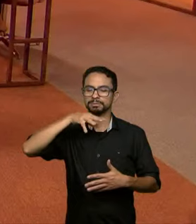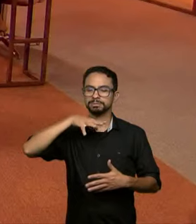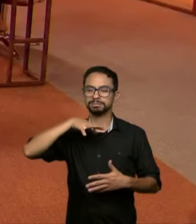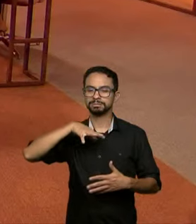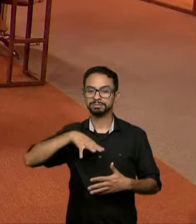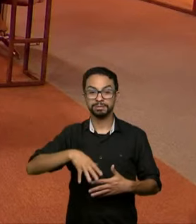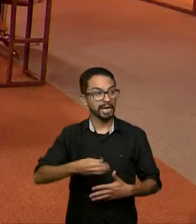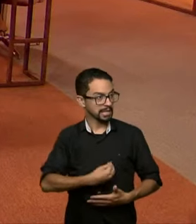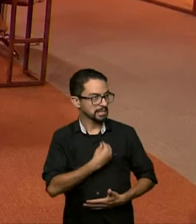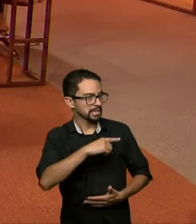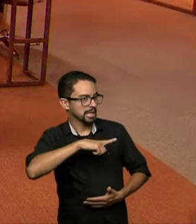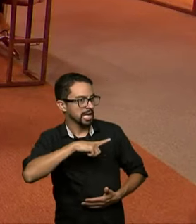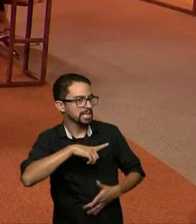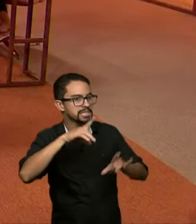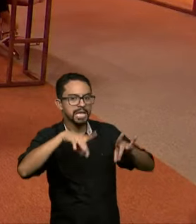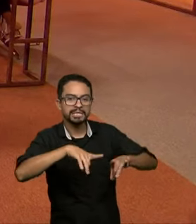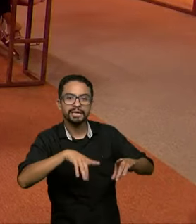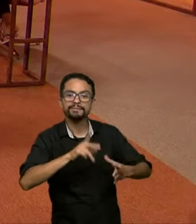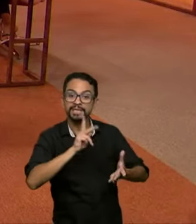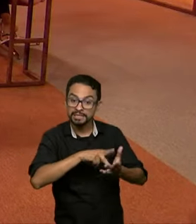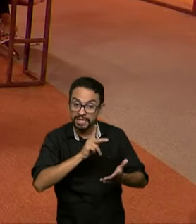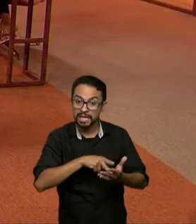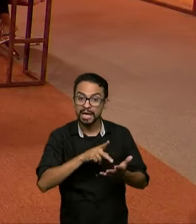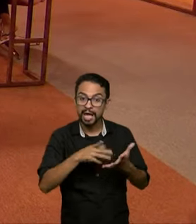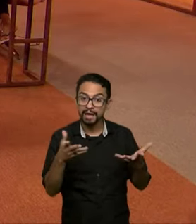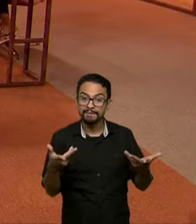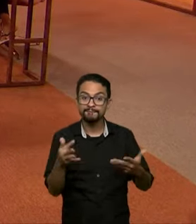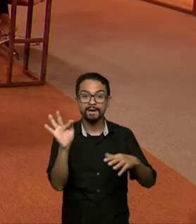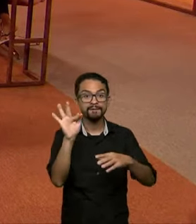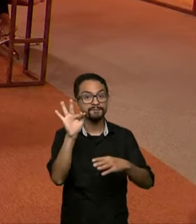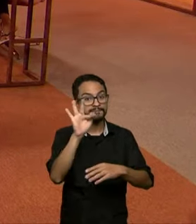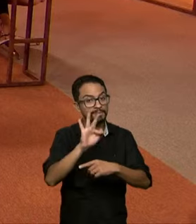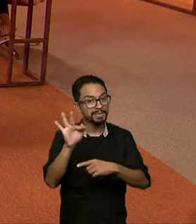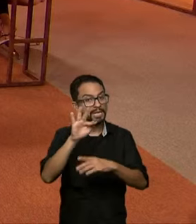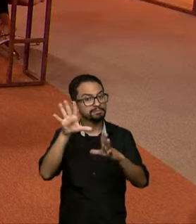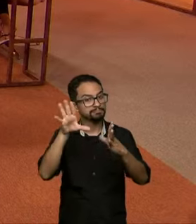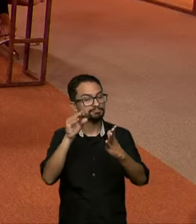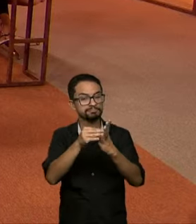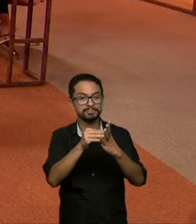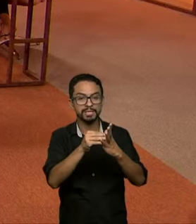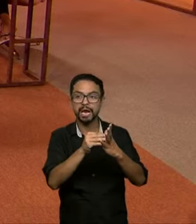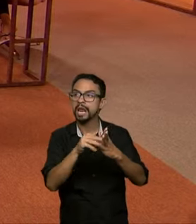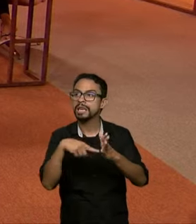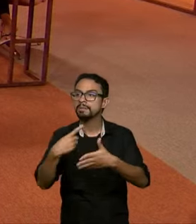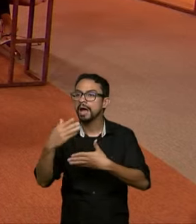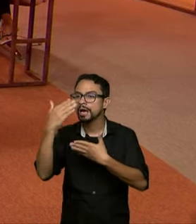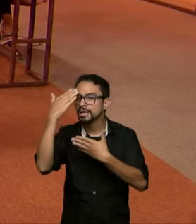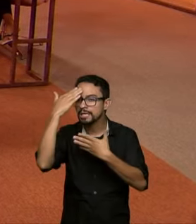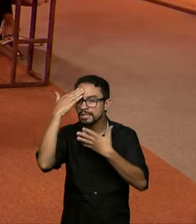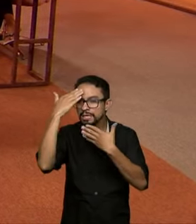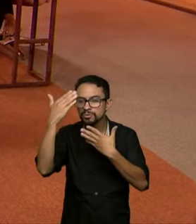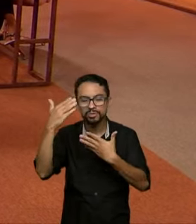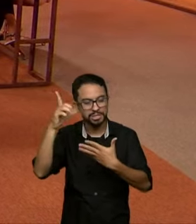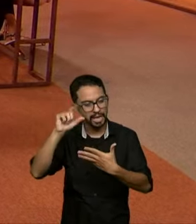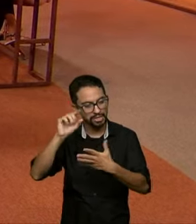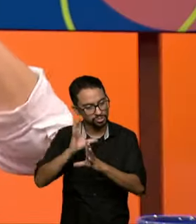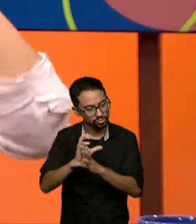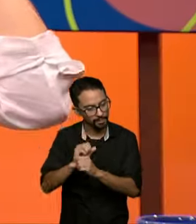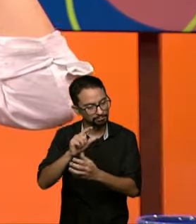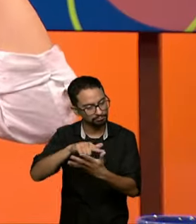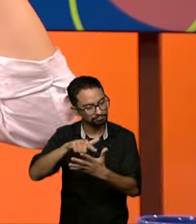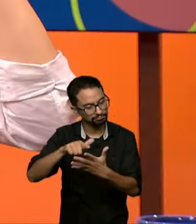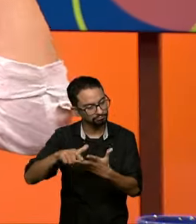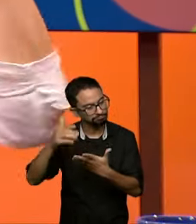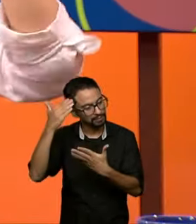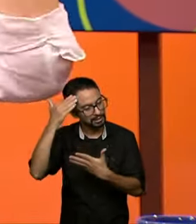existe. É bom, né? Não, existe uma... Essa técnica aí, é formalizada. Depois eu agradeço, eu escolho 10 coisas, pelo menos, eu boto assim